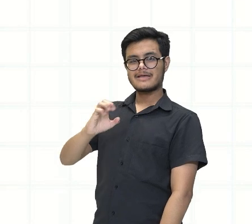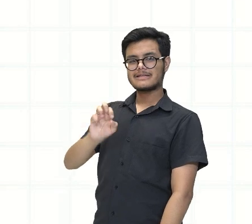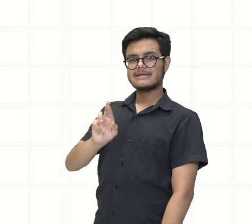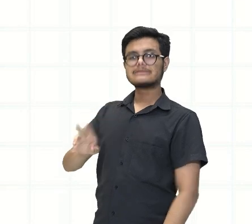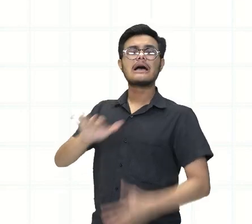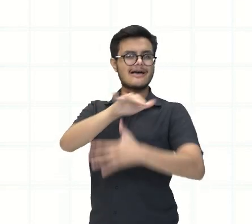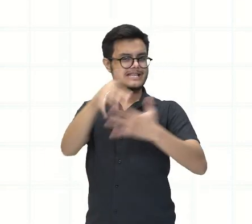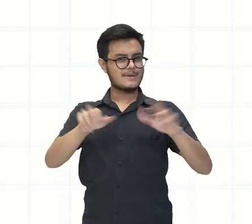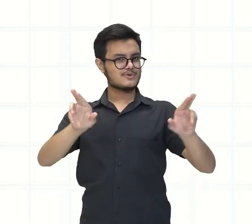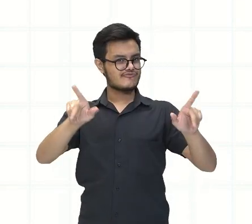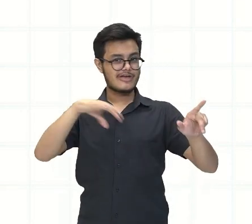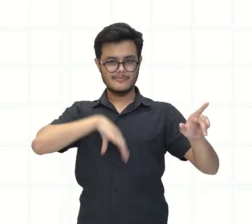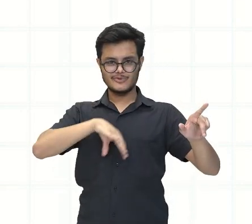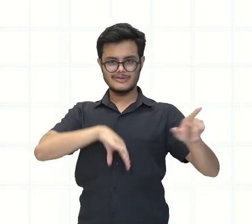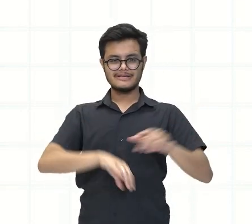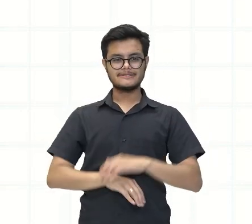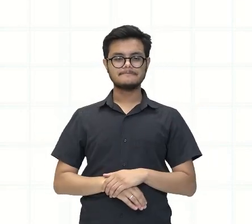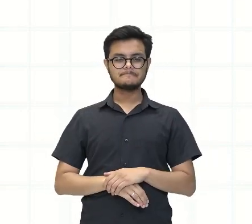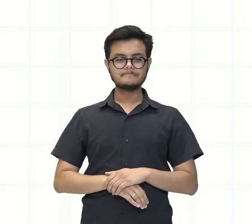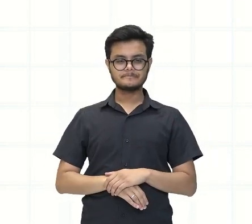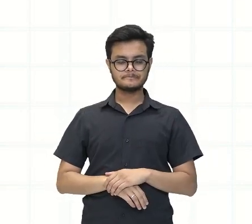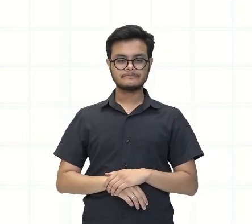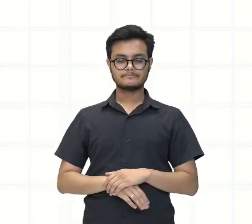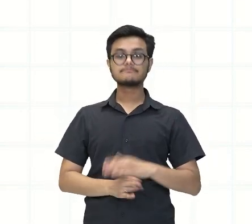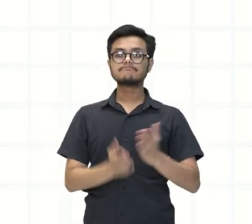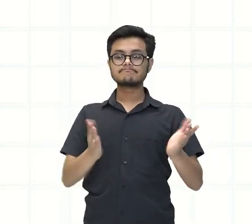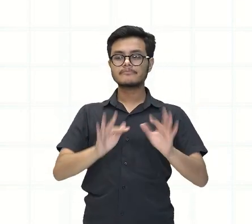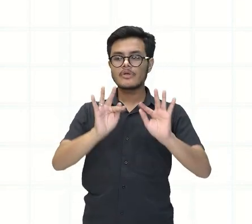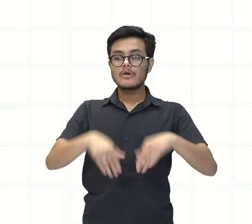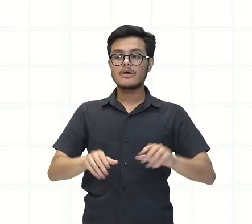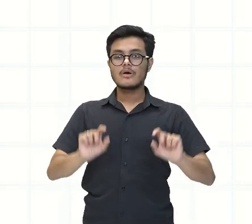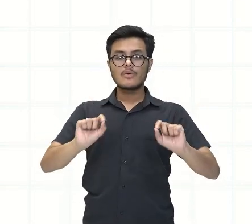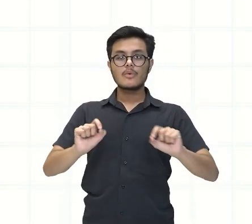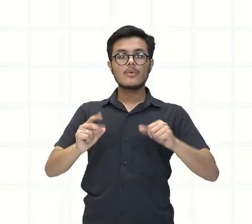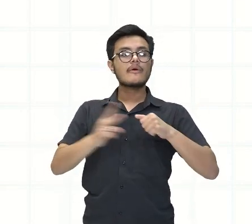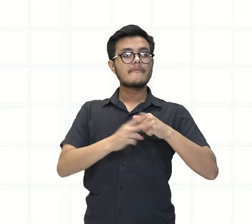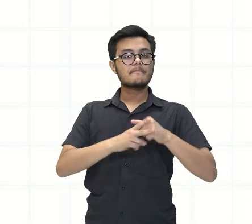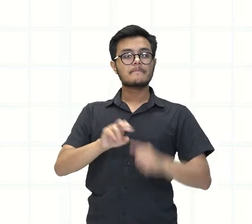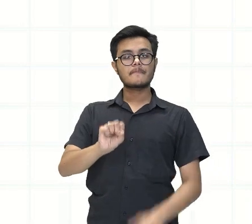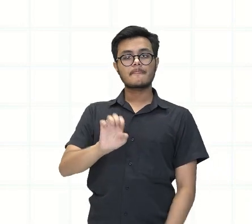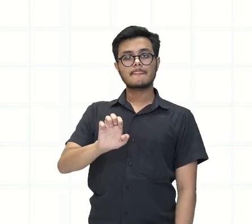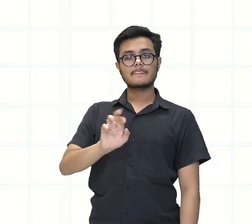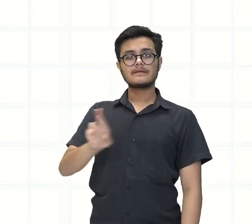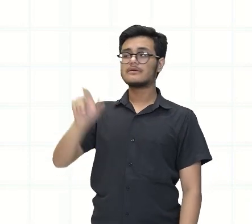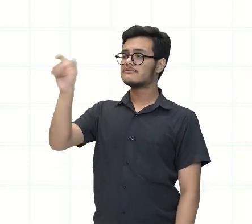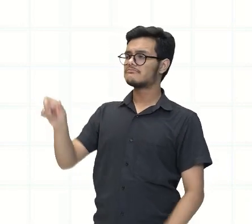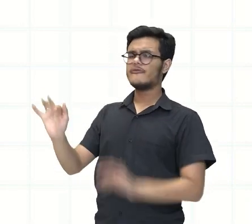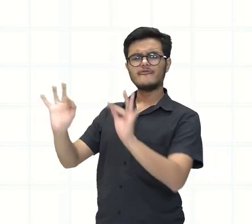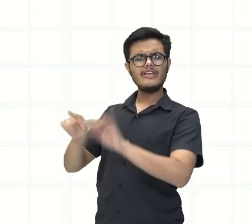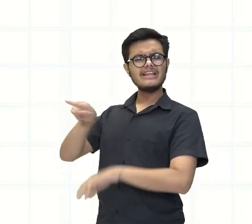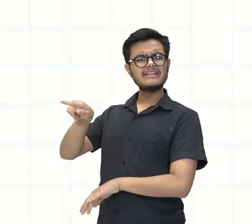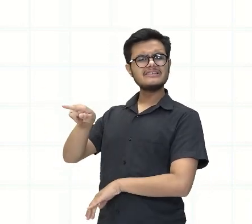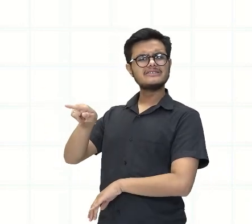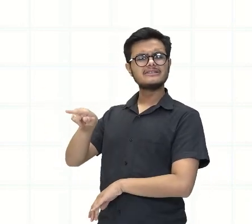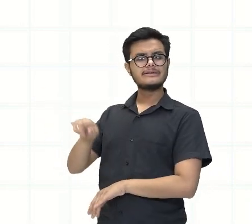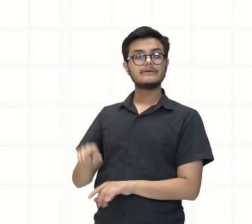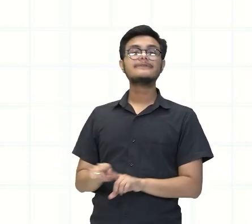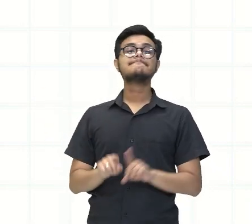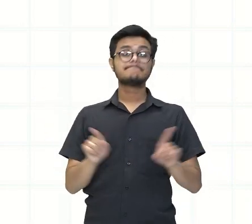mais importante. E para nós chegarmos aqui, ser. João é feliz. Aqui eu